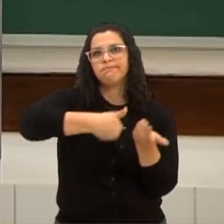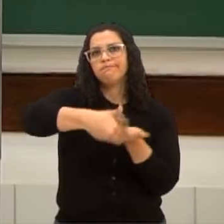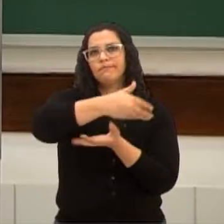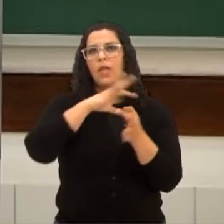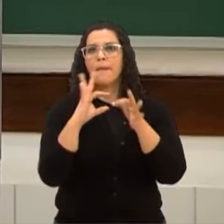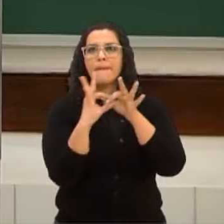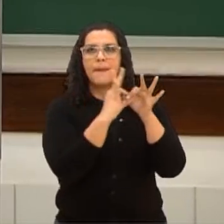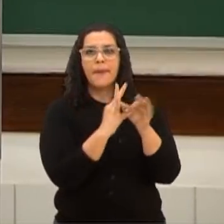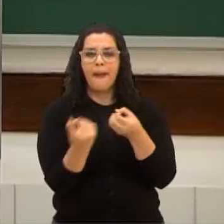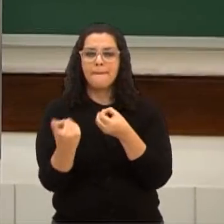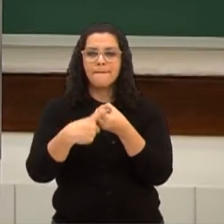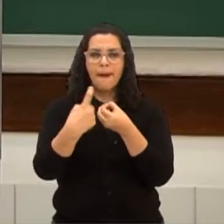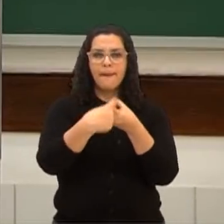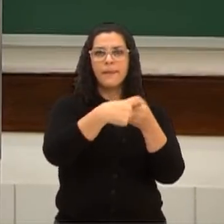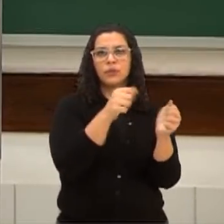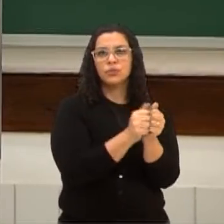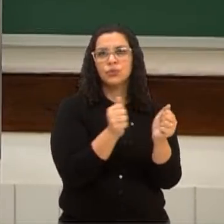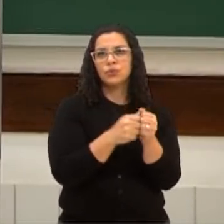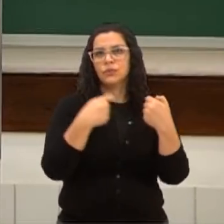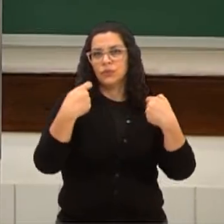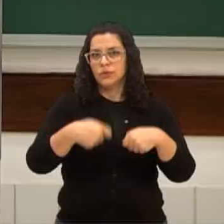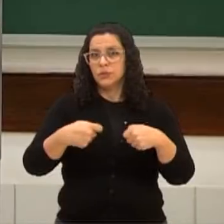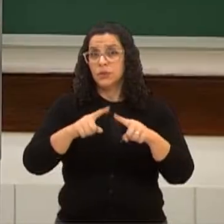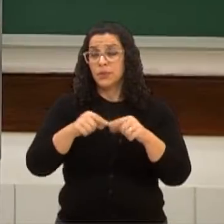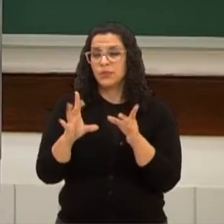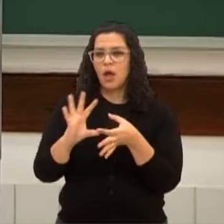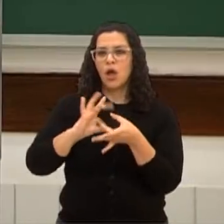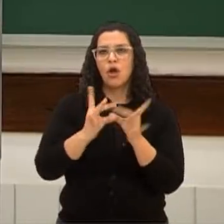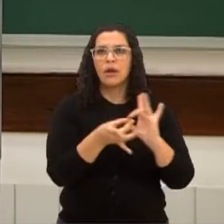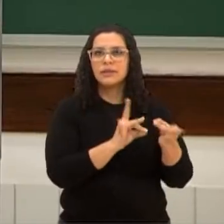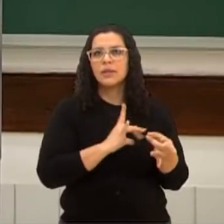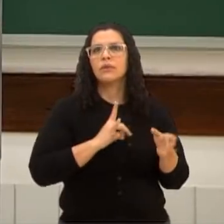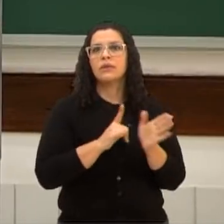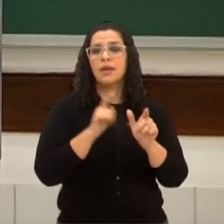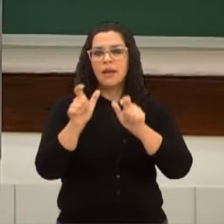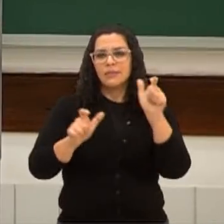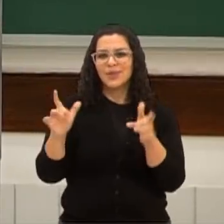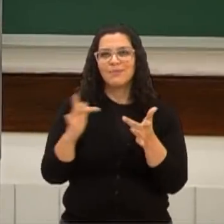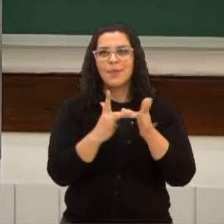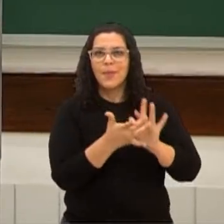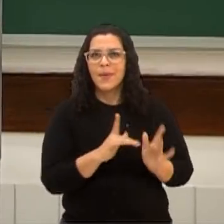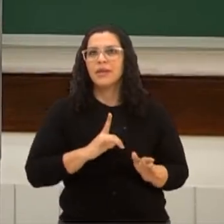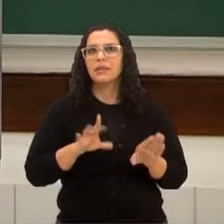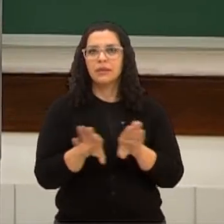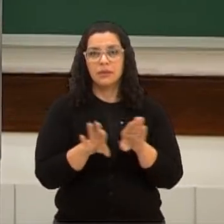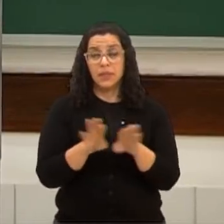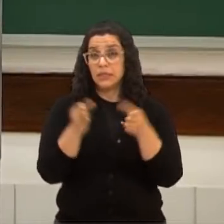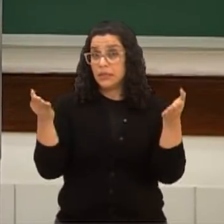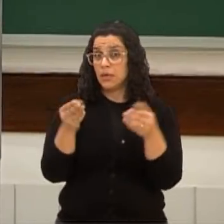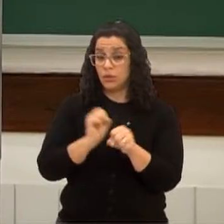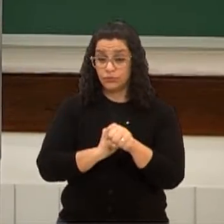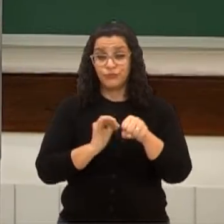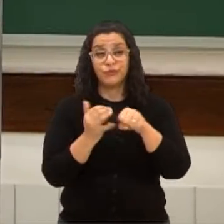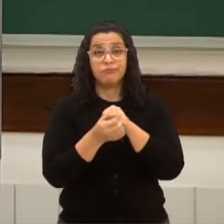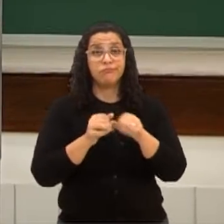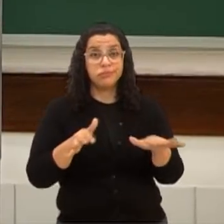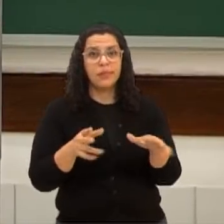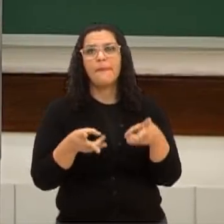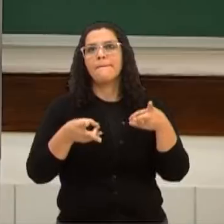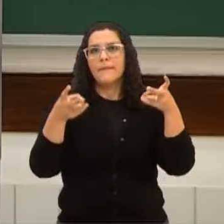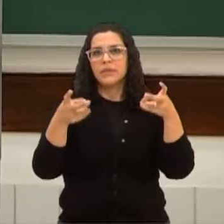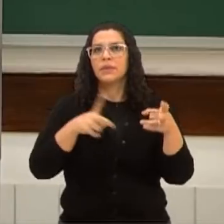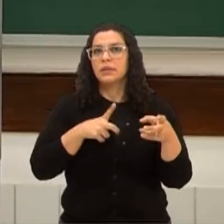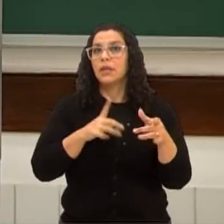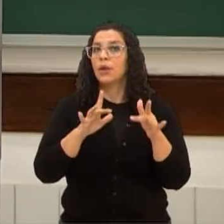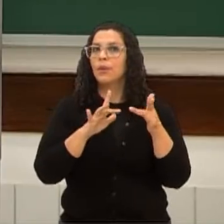e dependem um dos outros. Então há uma grande conexão entre as pessoas, né? E nesse caso do vírus, a gente percebe que